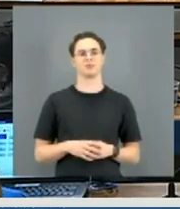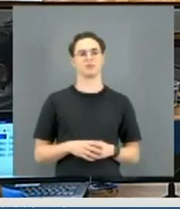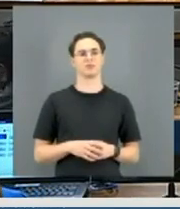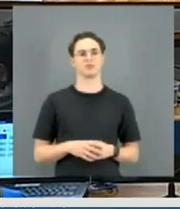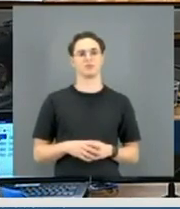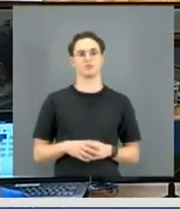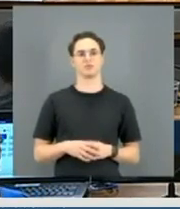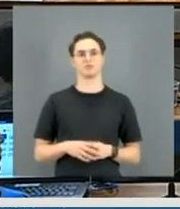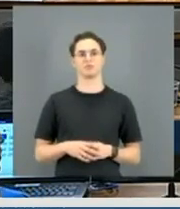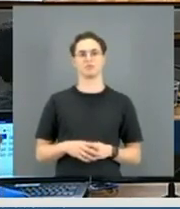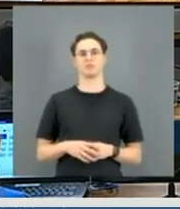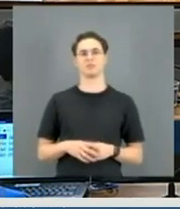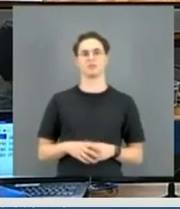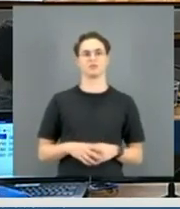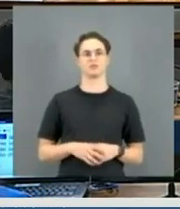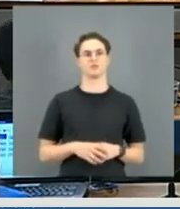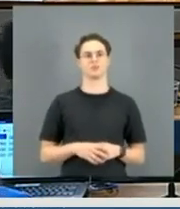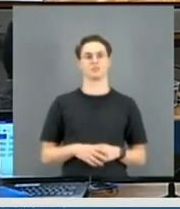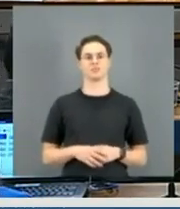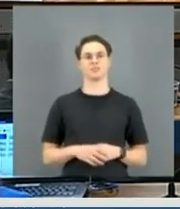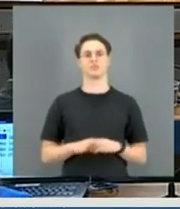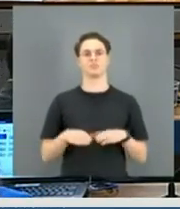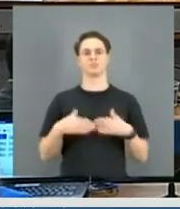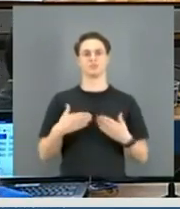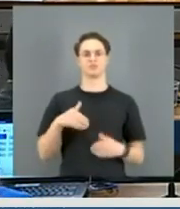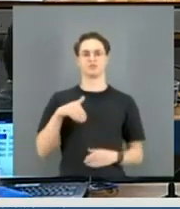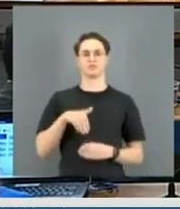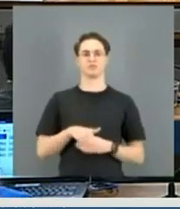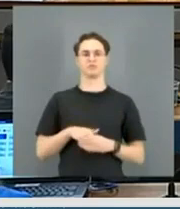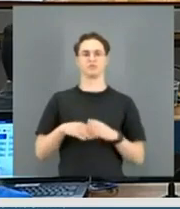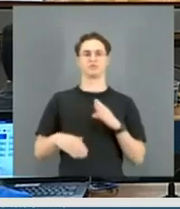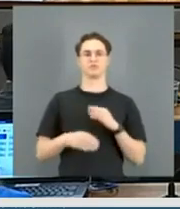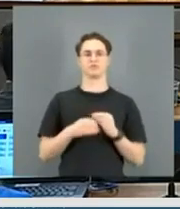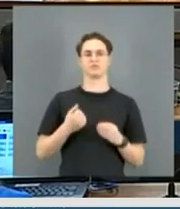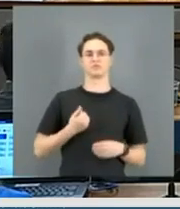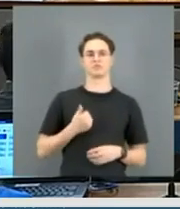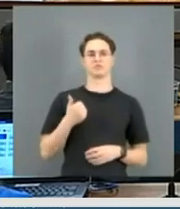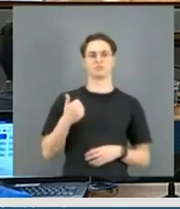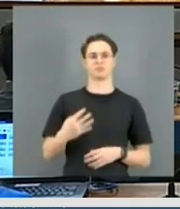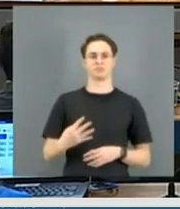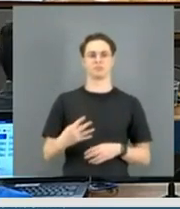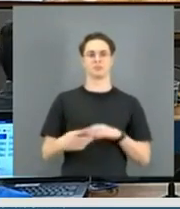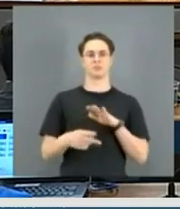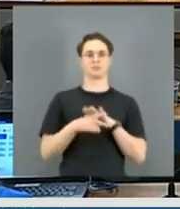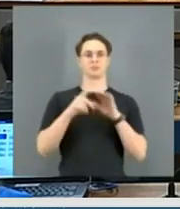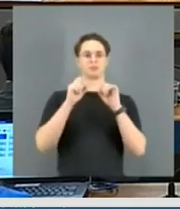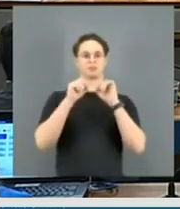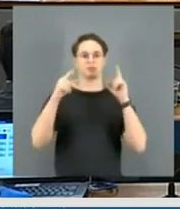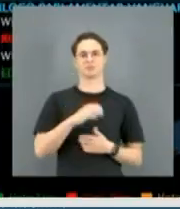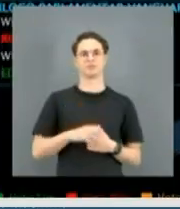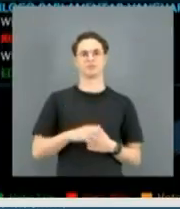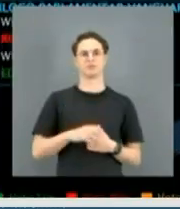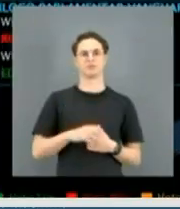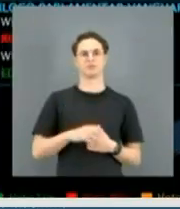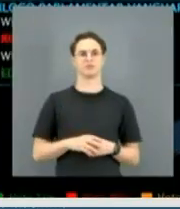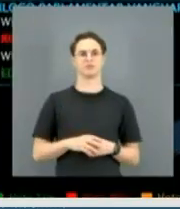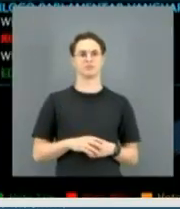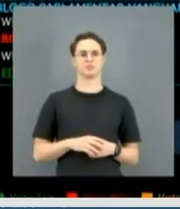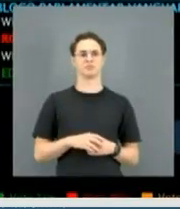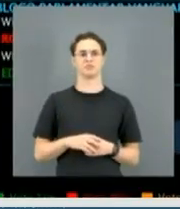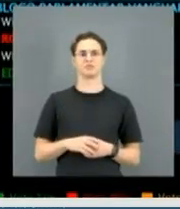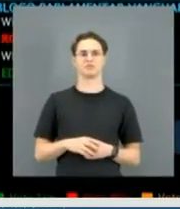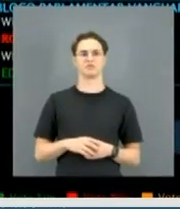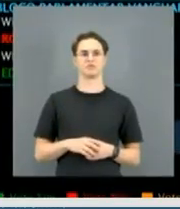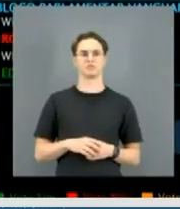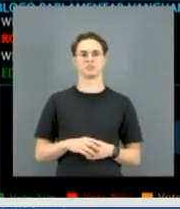que elas ultrapassam toda a arrecadação do governo. Isso tem que ser feito de uma maneira muito equilibrada, né? Então o arcabouço fiscal ele vem